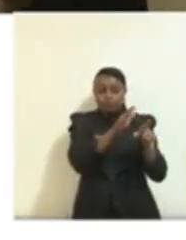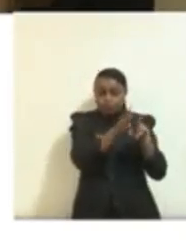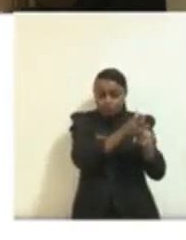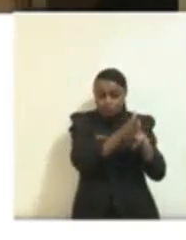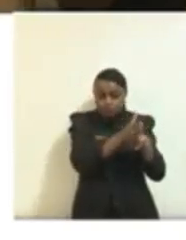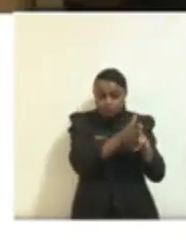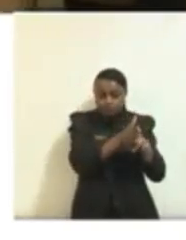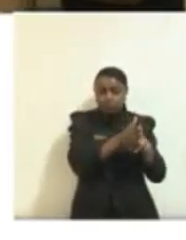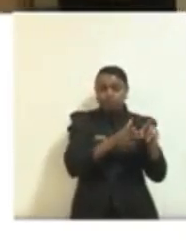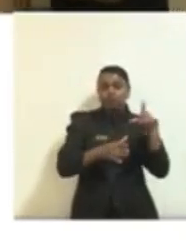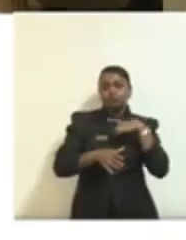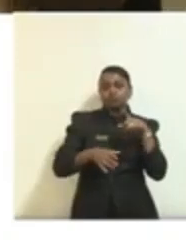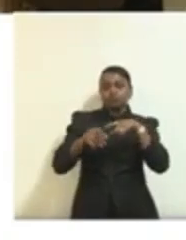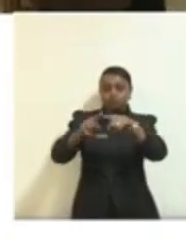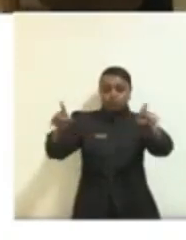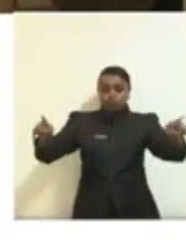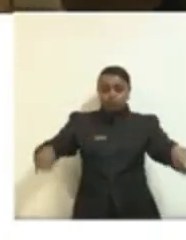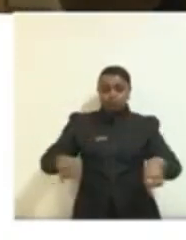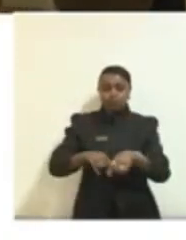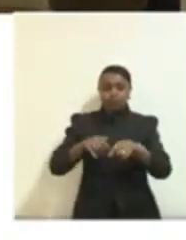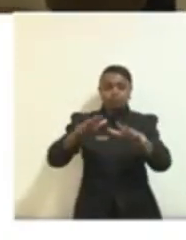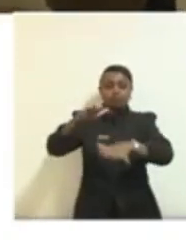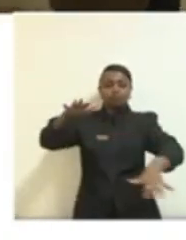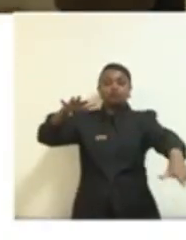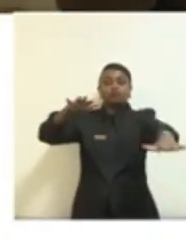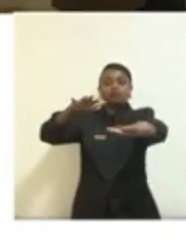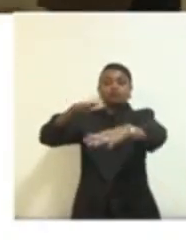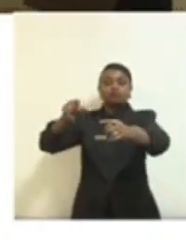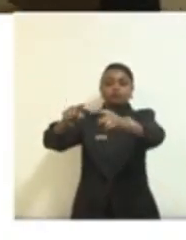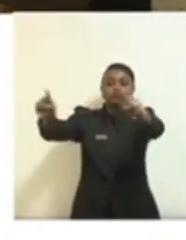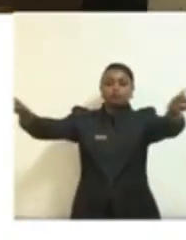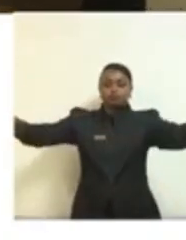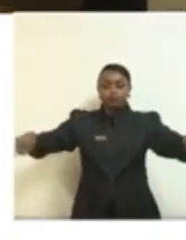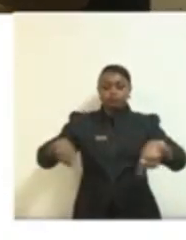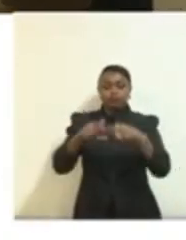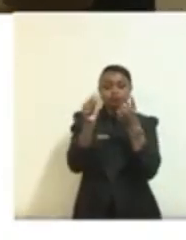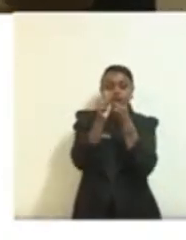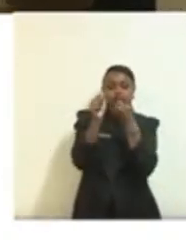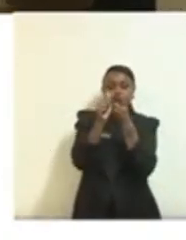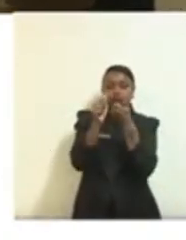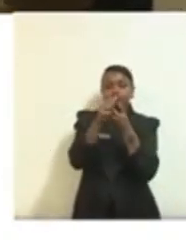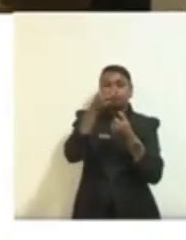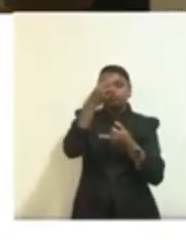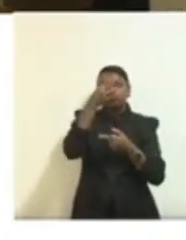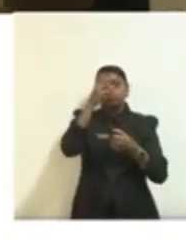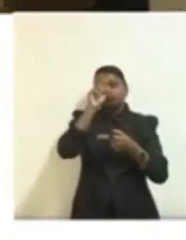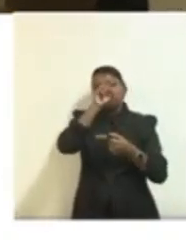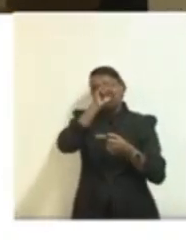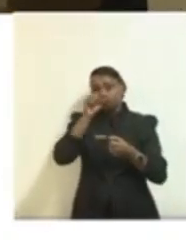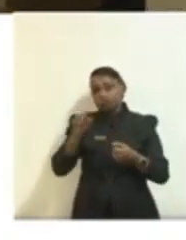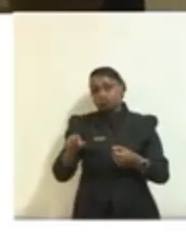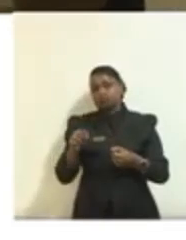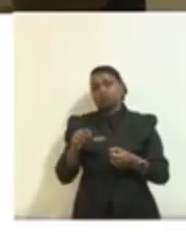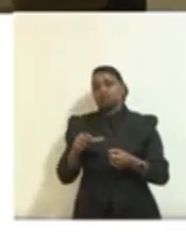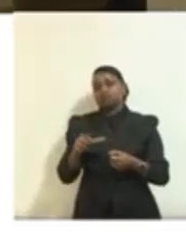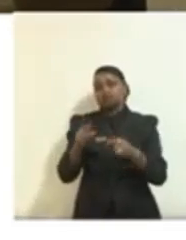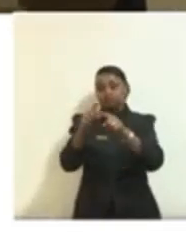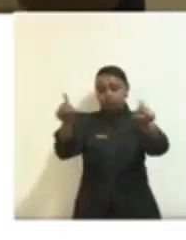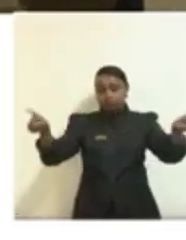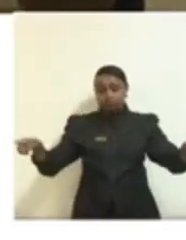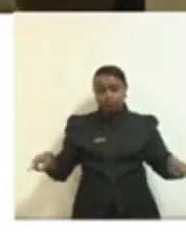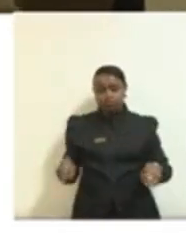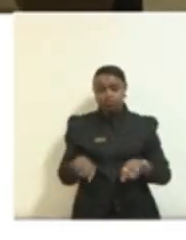campo. Mas no entorno, na paisagem de entorno, com menos de 30% de campo na paisagem de